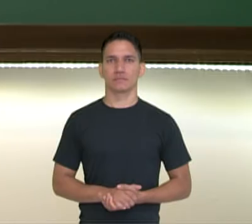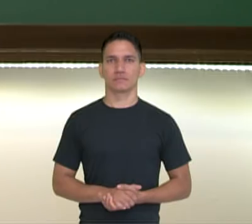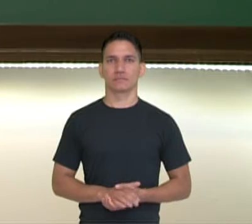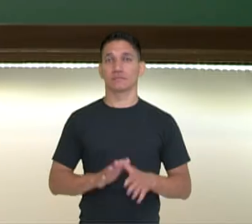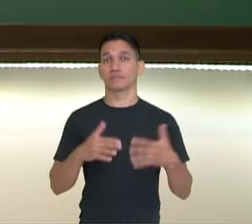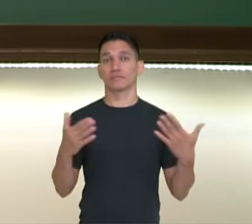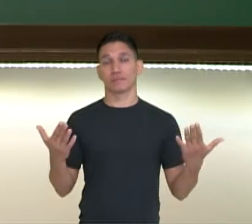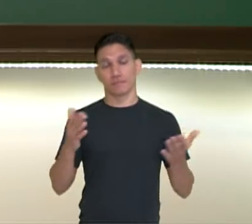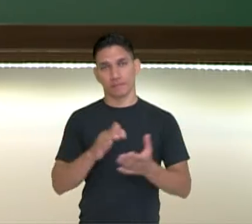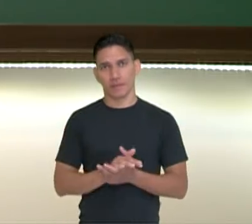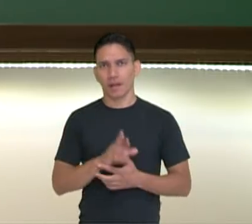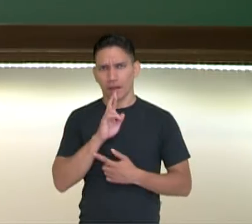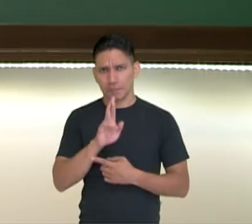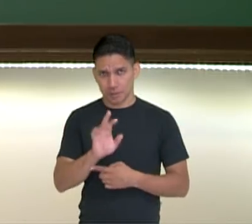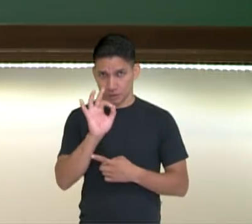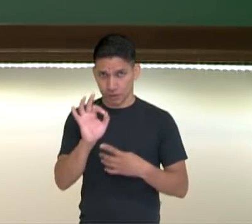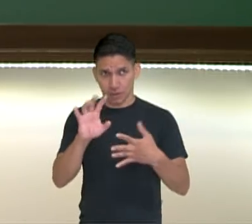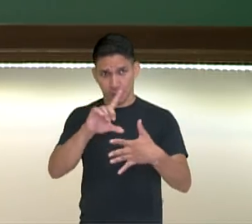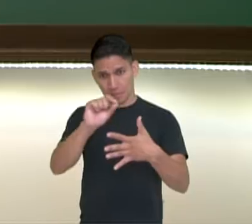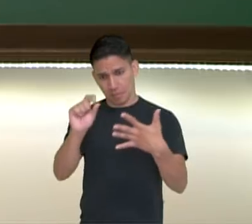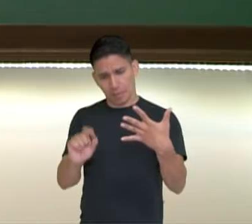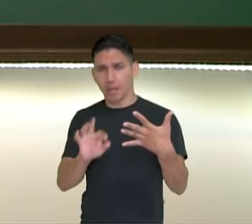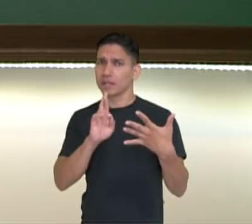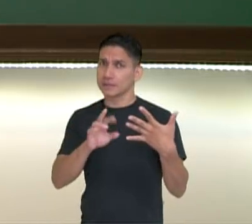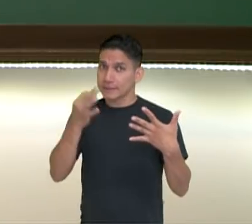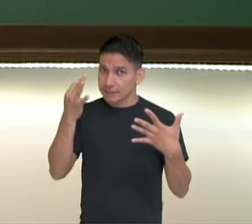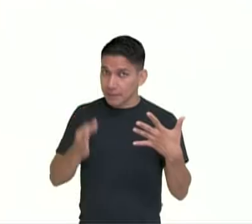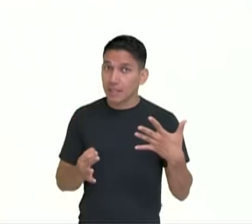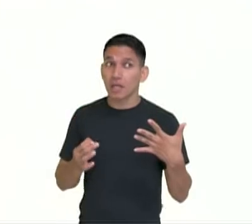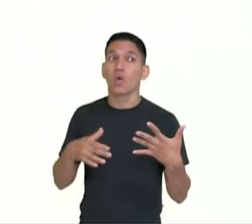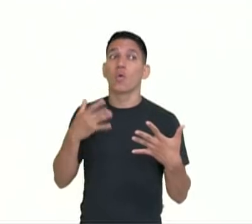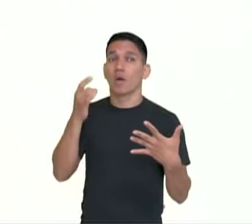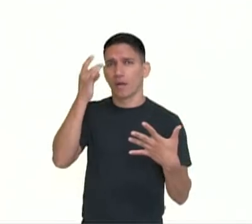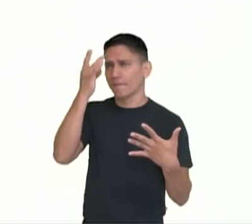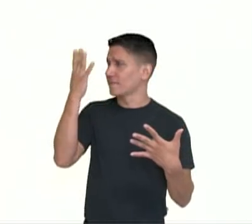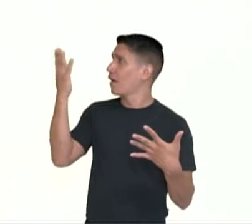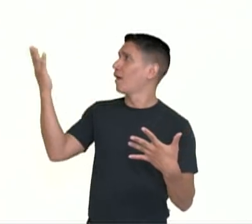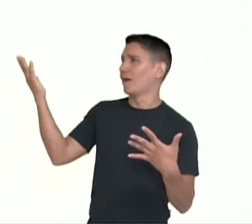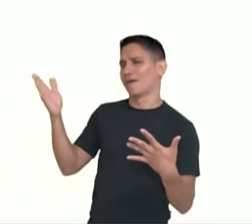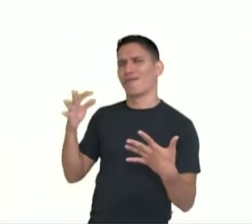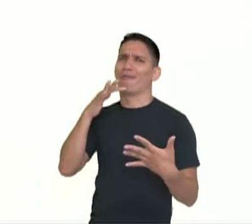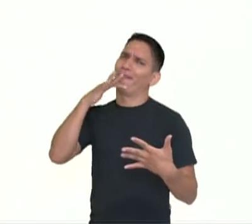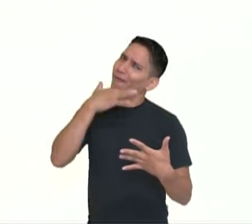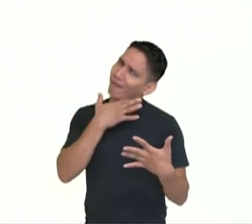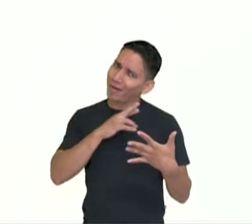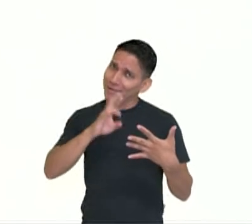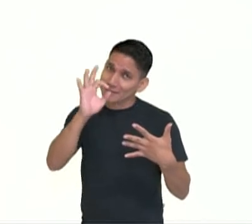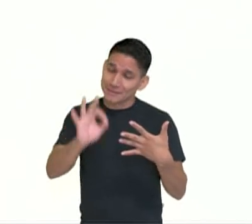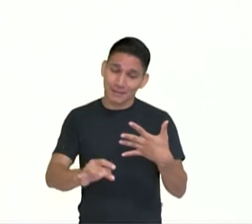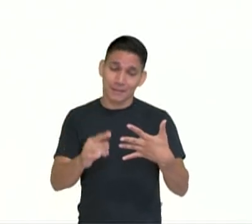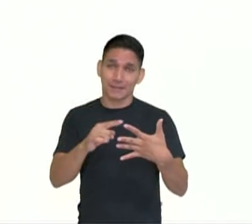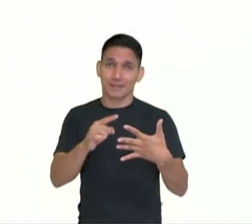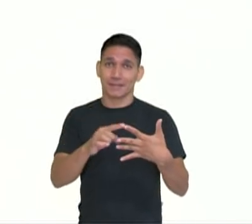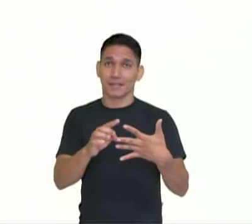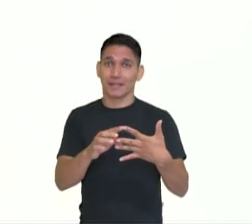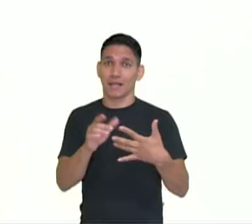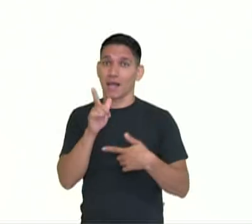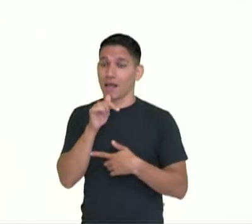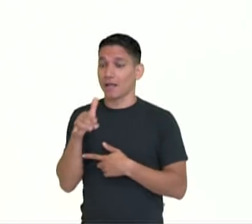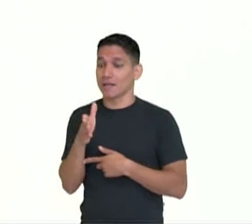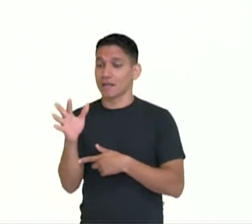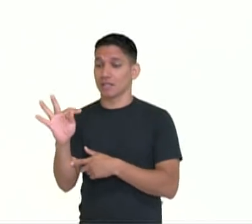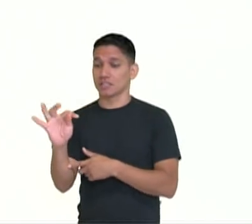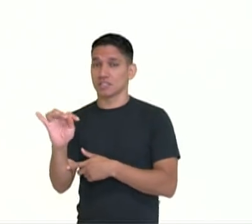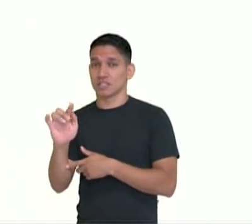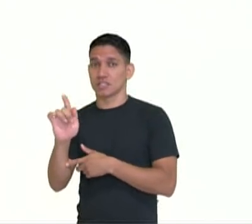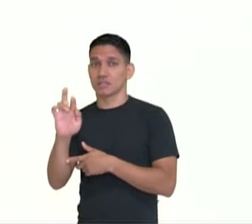Então, pessoal, responderam? Esse quiz foi fácil para a gente dar início. É óbvio que a resposta correta era a alternativa B, entre o Rio